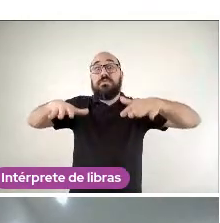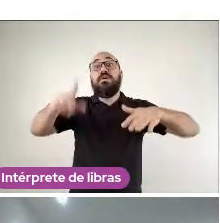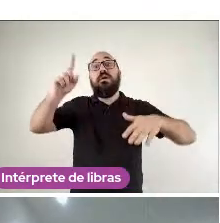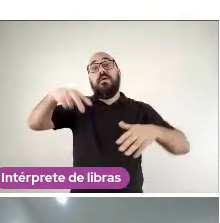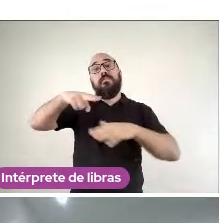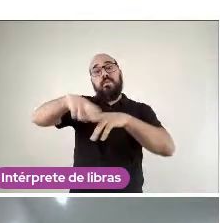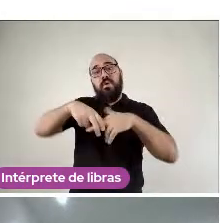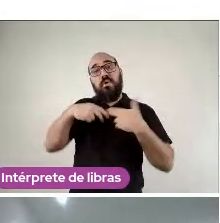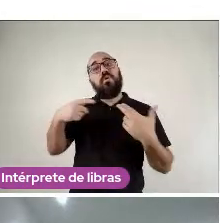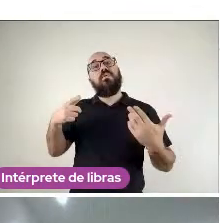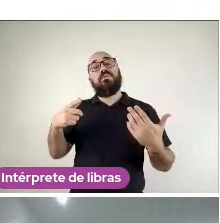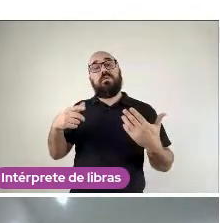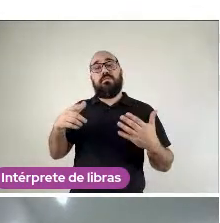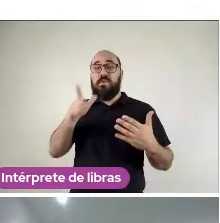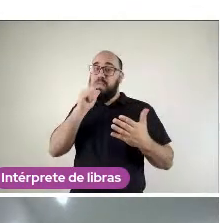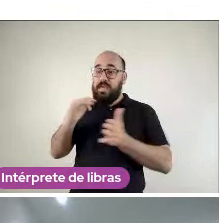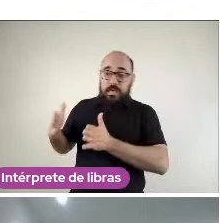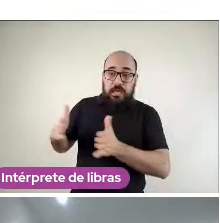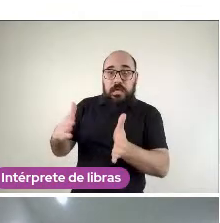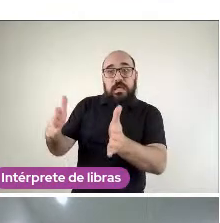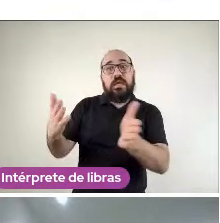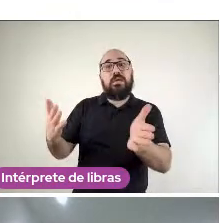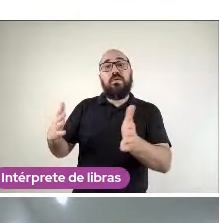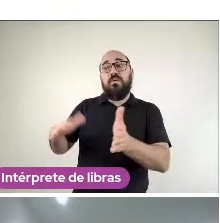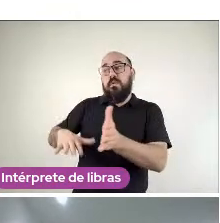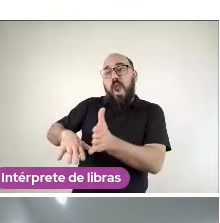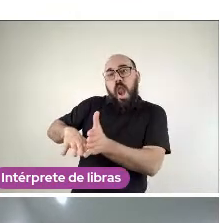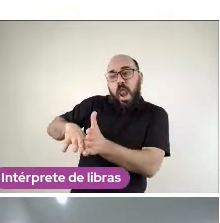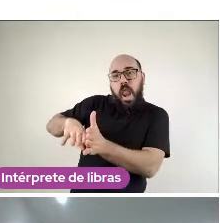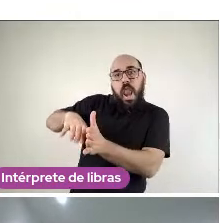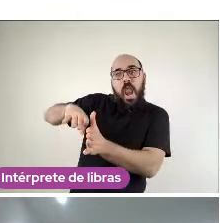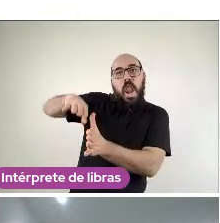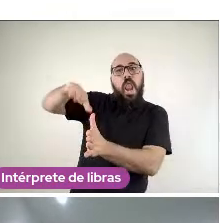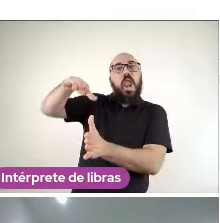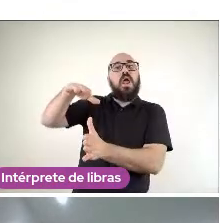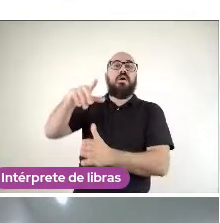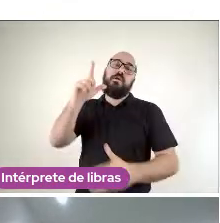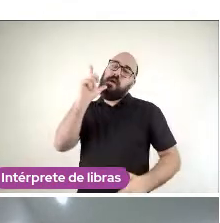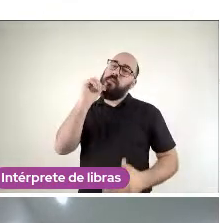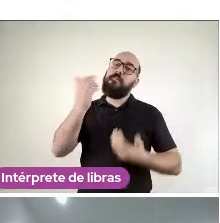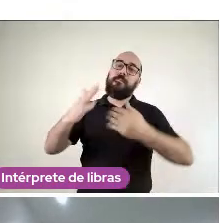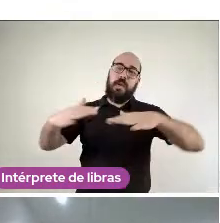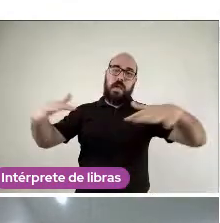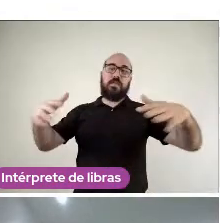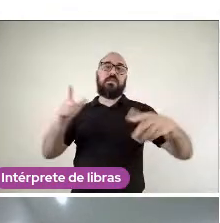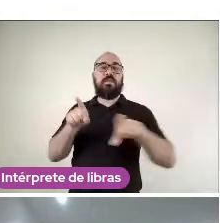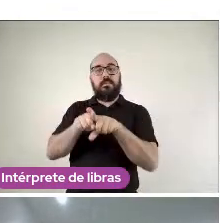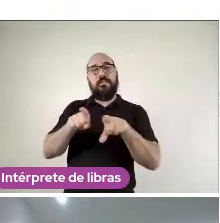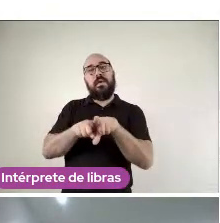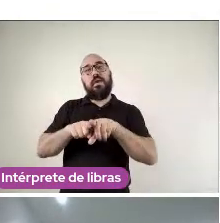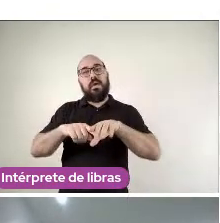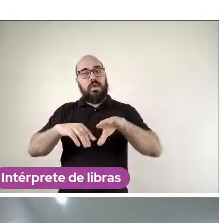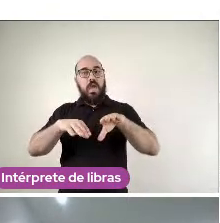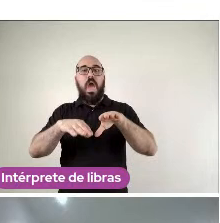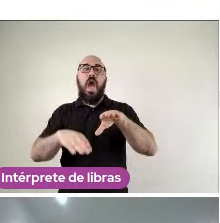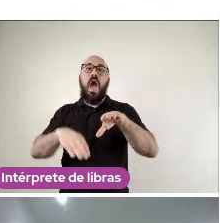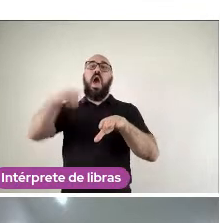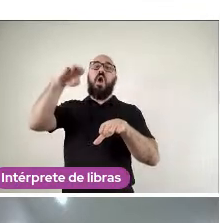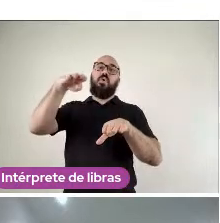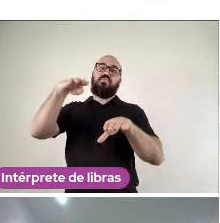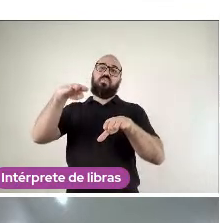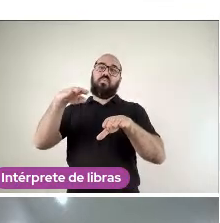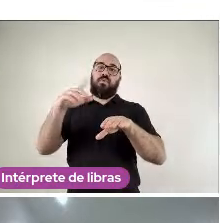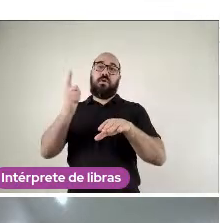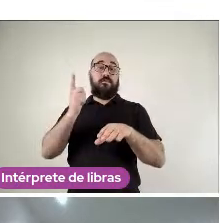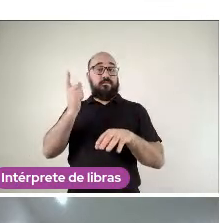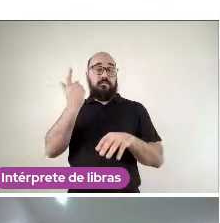marés altas de Cisija, o que relaciona a questão do nível do mar, o nexo oceano mudanças climáticas,